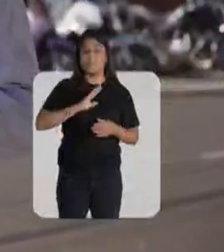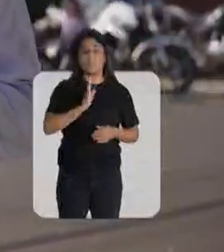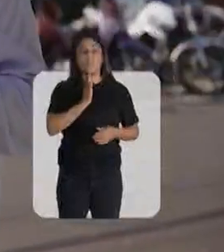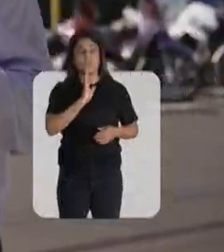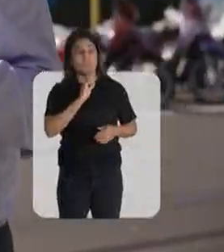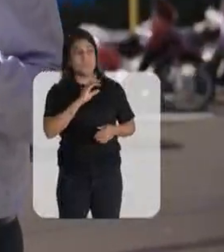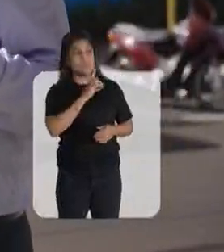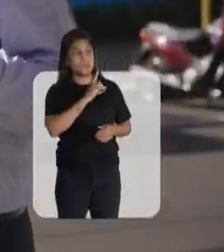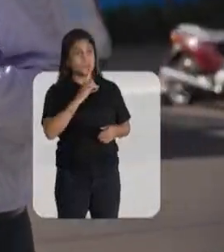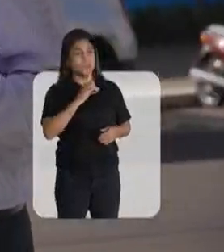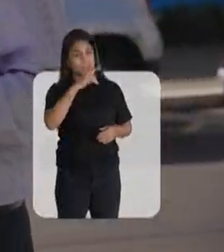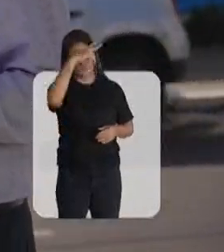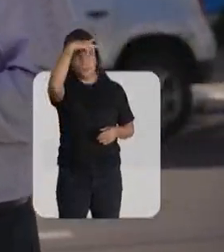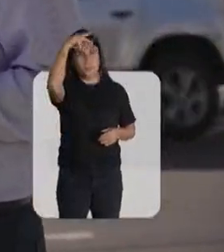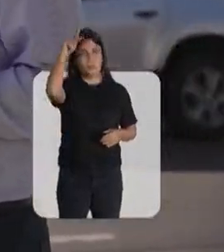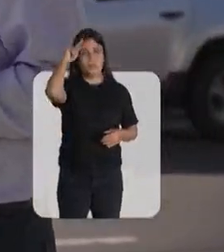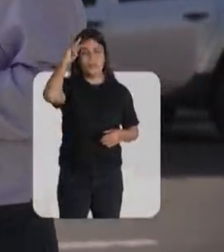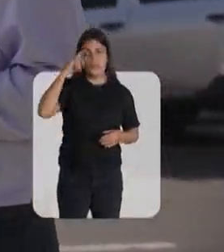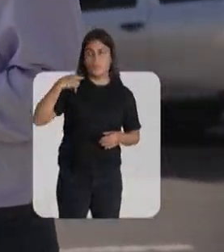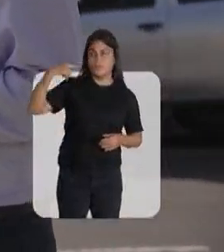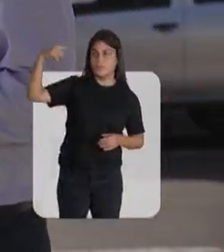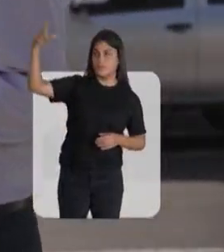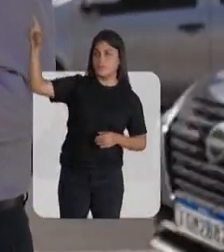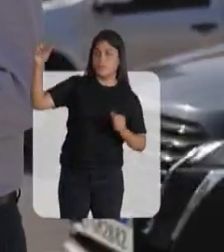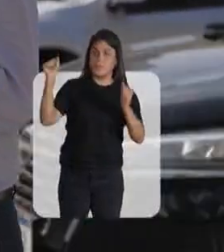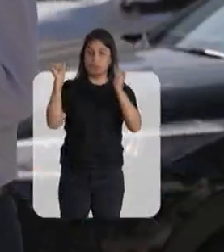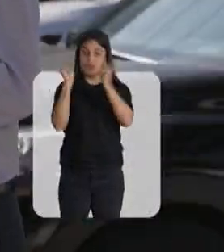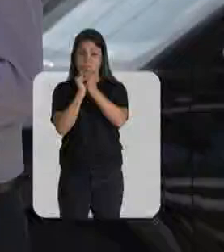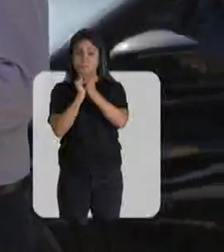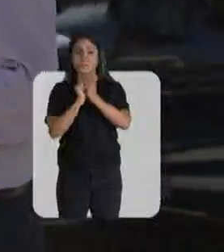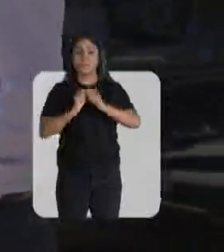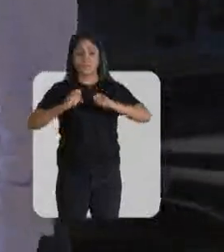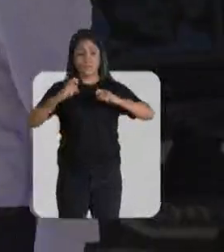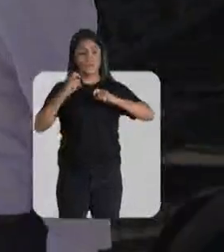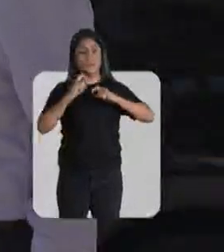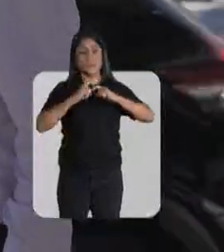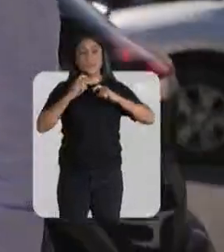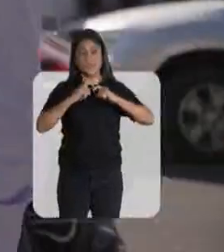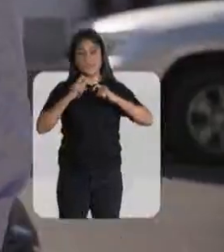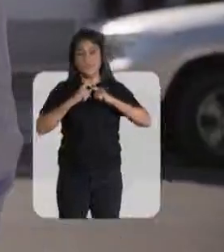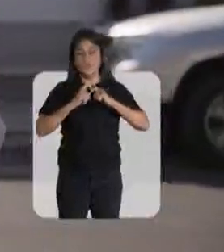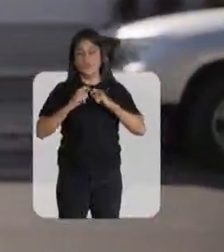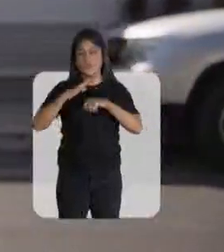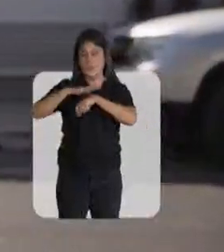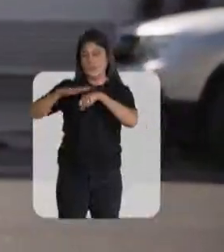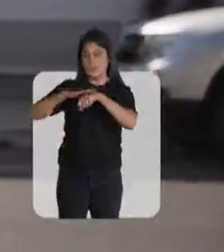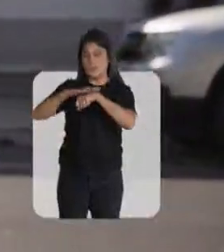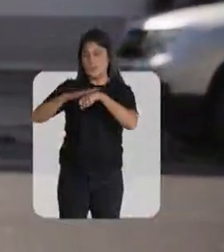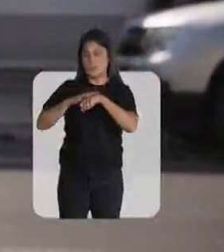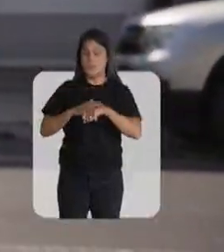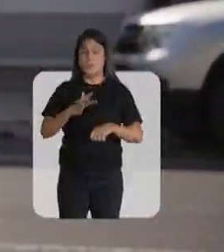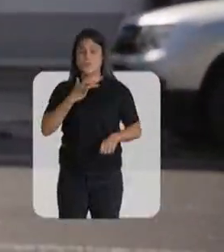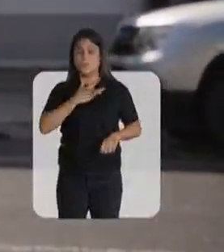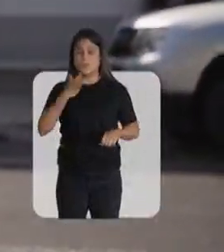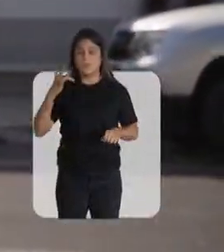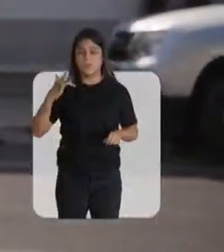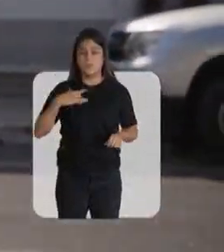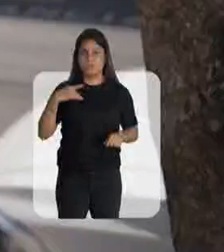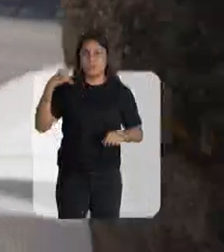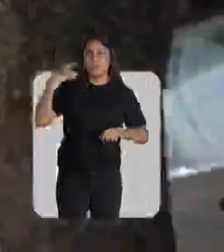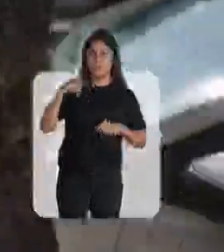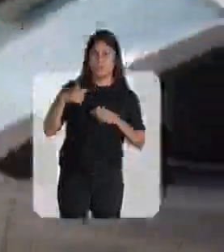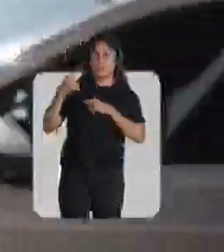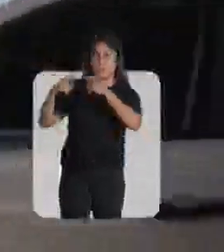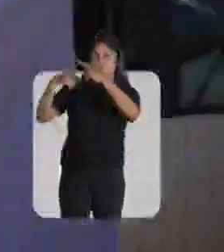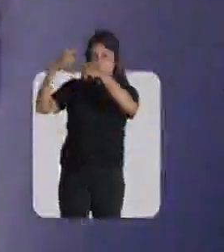Concórdia no local onde será construída a nova OBS o Dr Flávio já está me aguardando até Maisa a